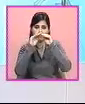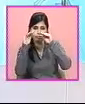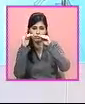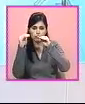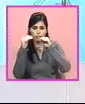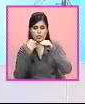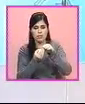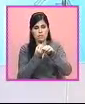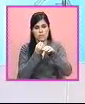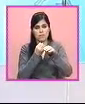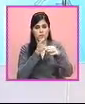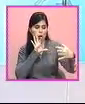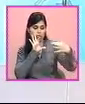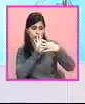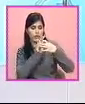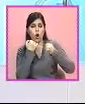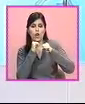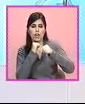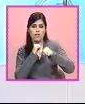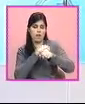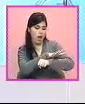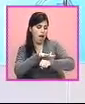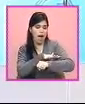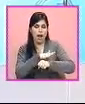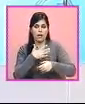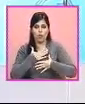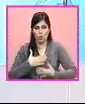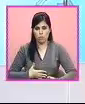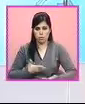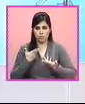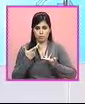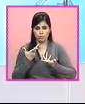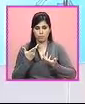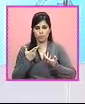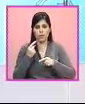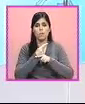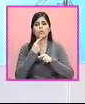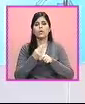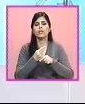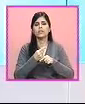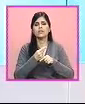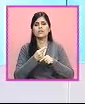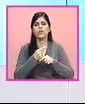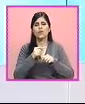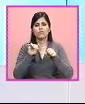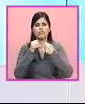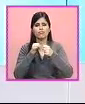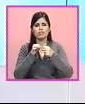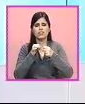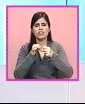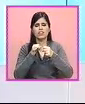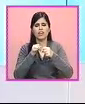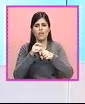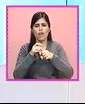tronco, em toda esta região. E é por isso as lesões na pele aparecem em banda e afetam toda